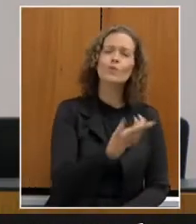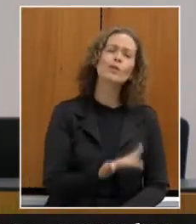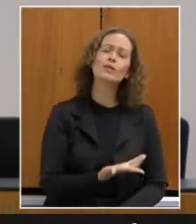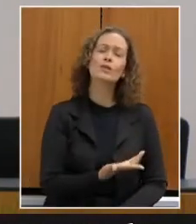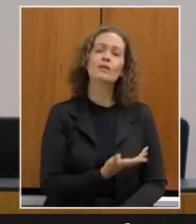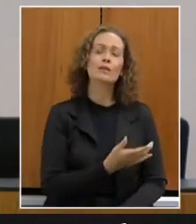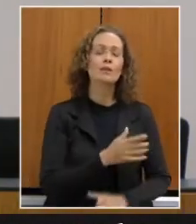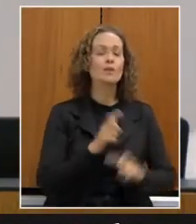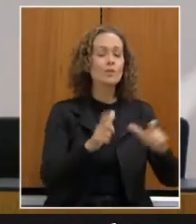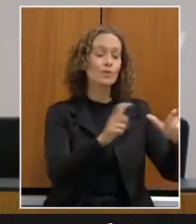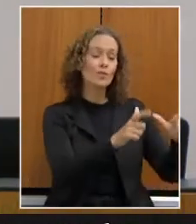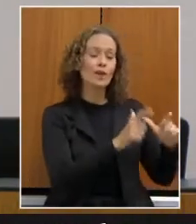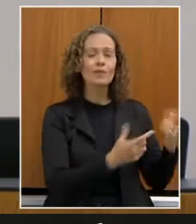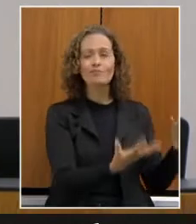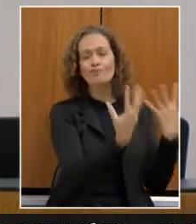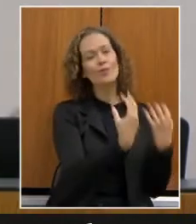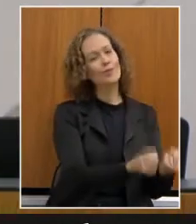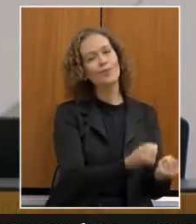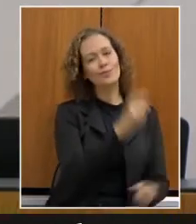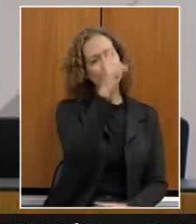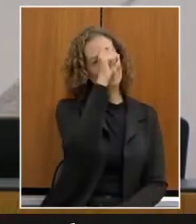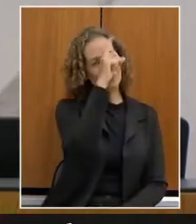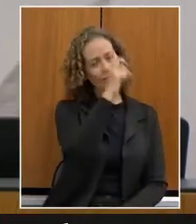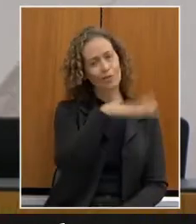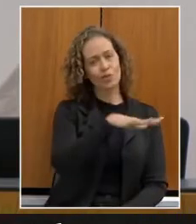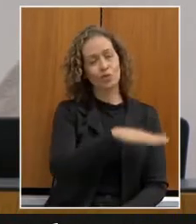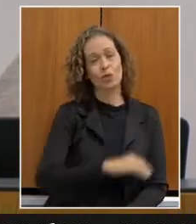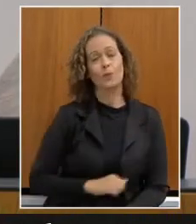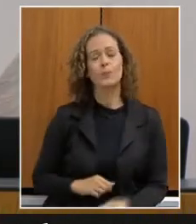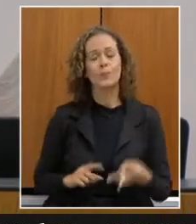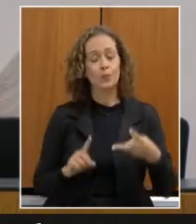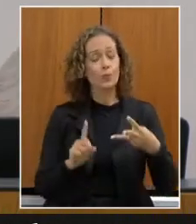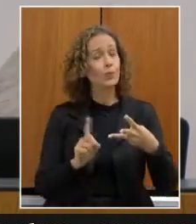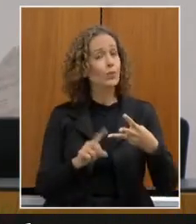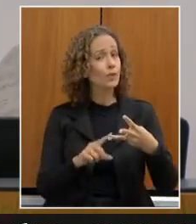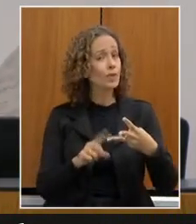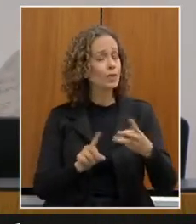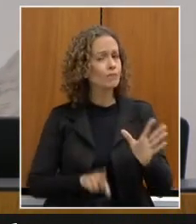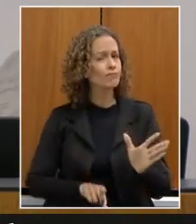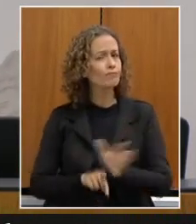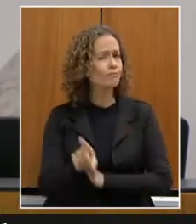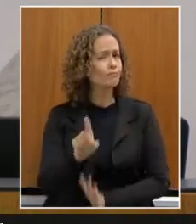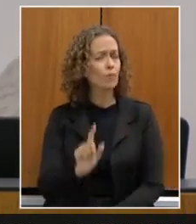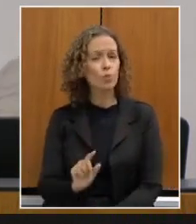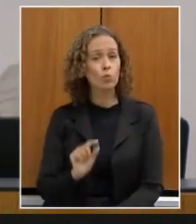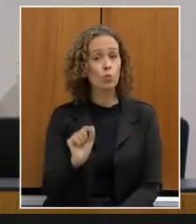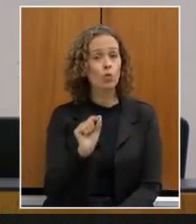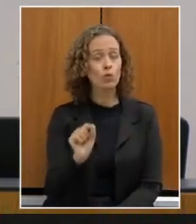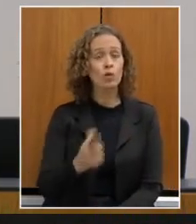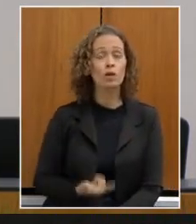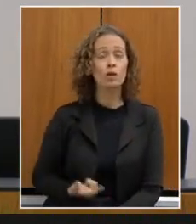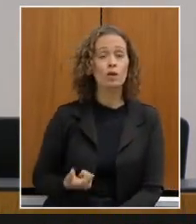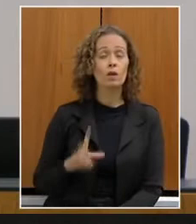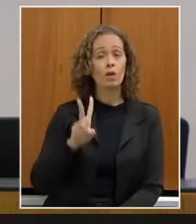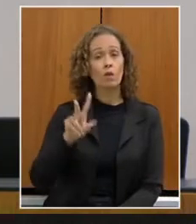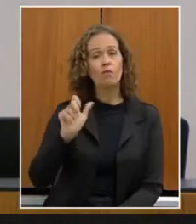hospital regional. Terceiro questionamento, secretário, é com relação ao Valora Minas.